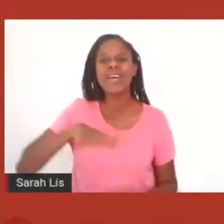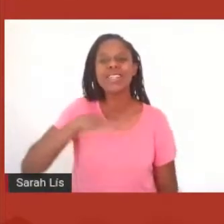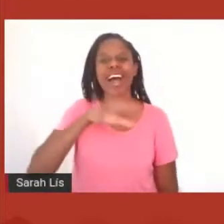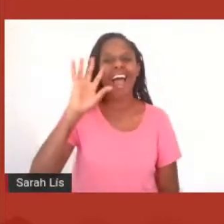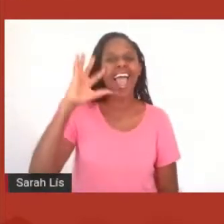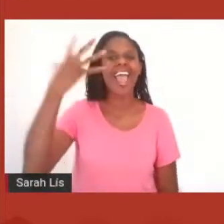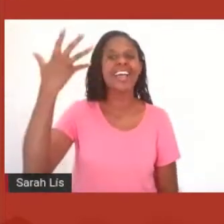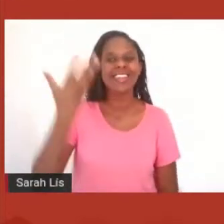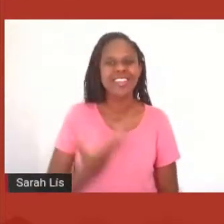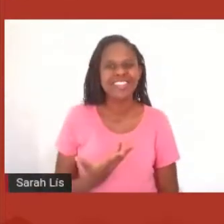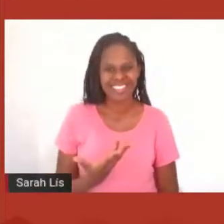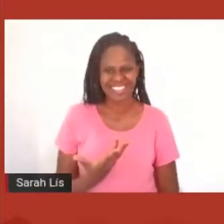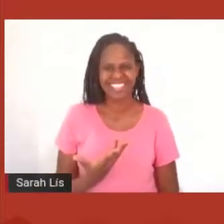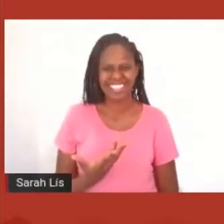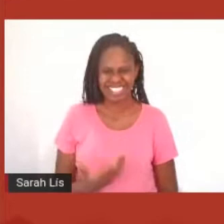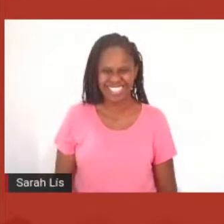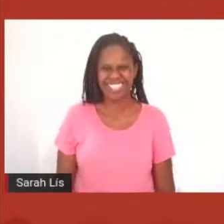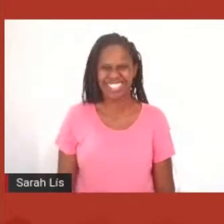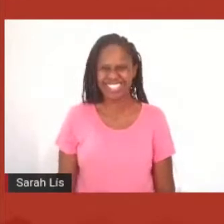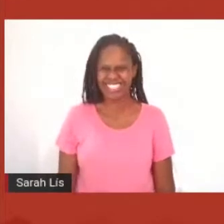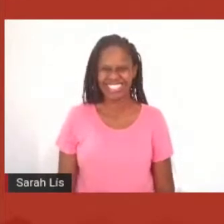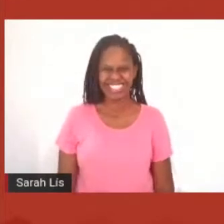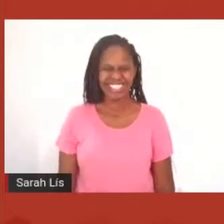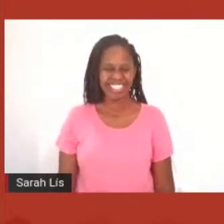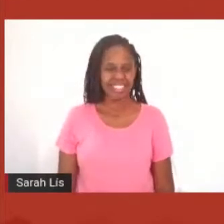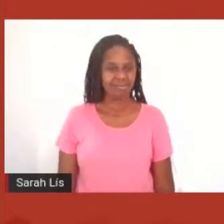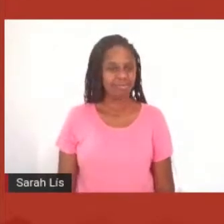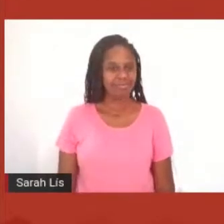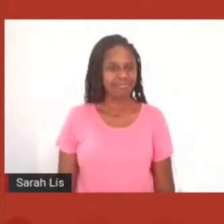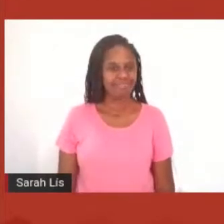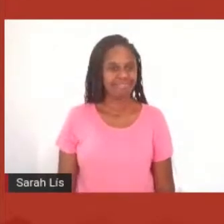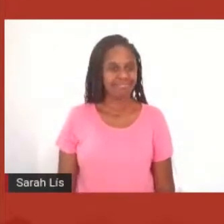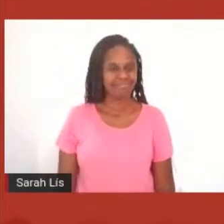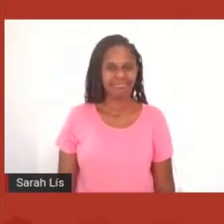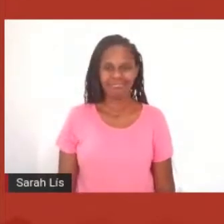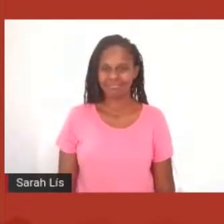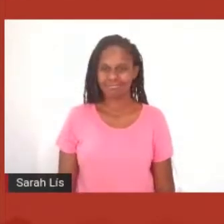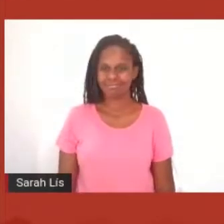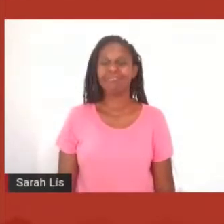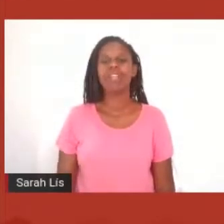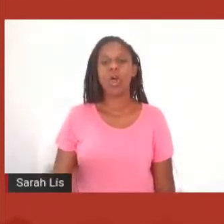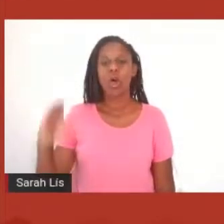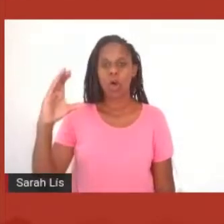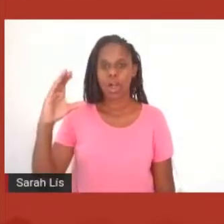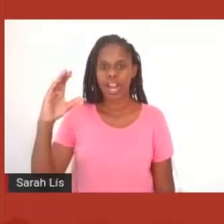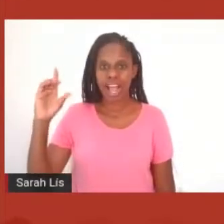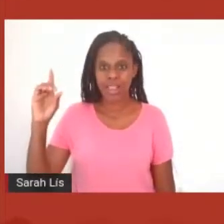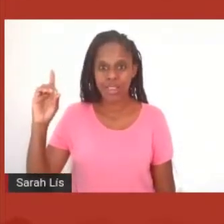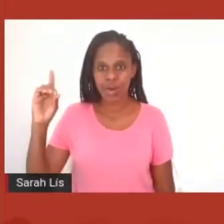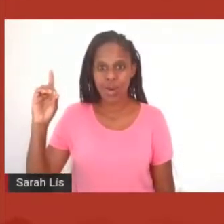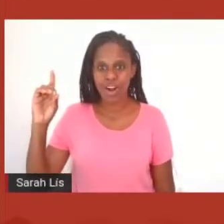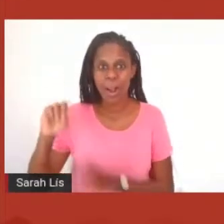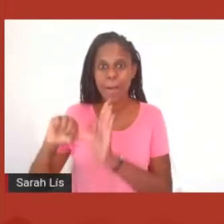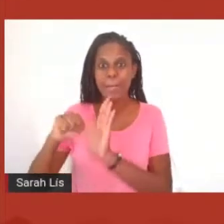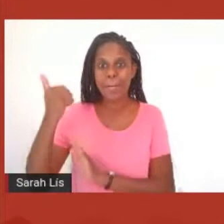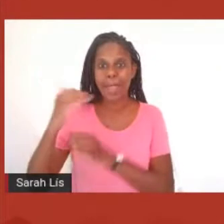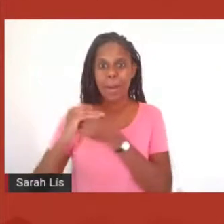igual depois. Quem abre o microfone primeiro é coordenador.